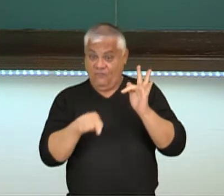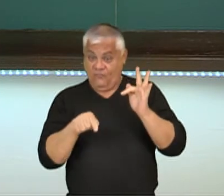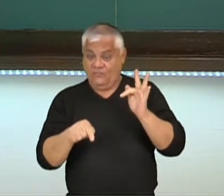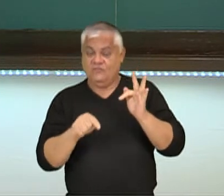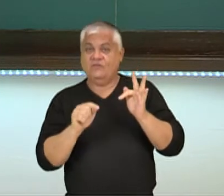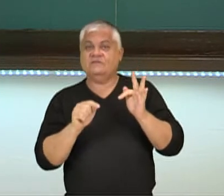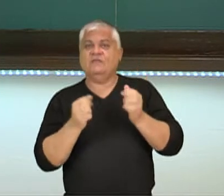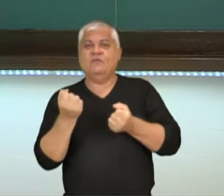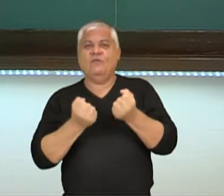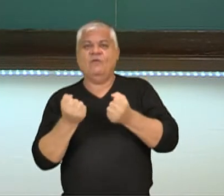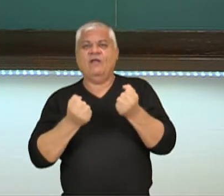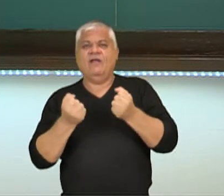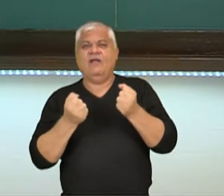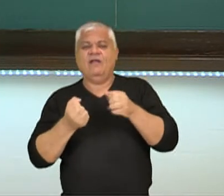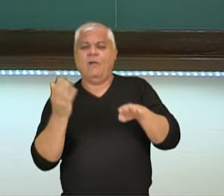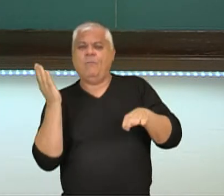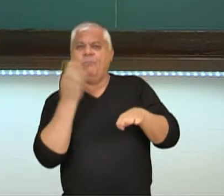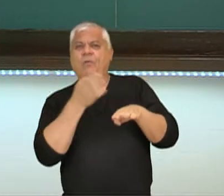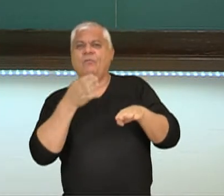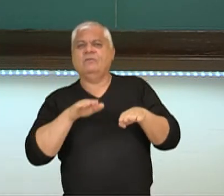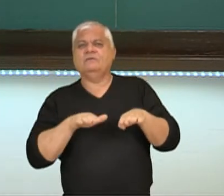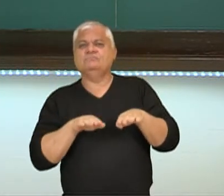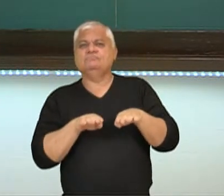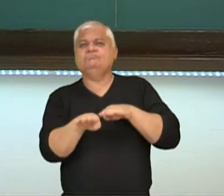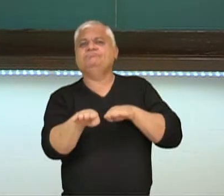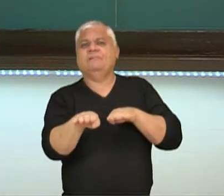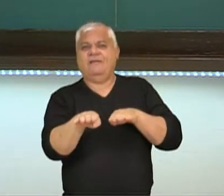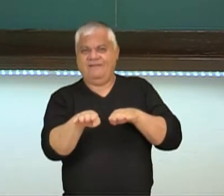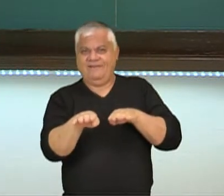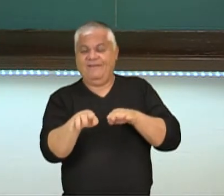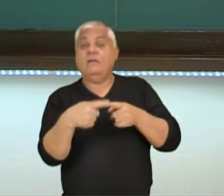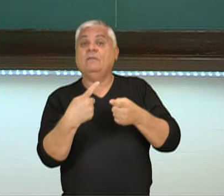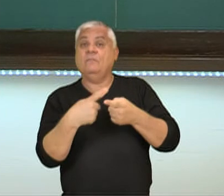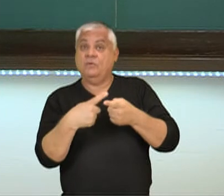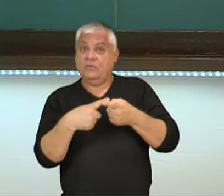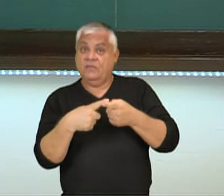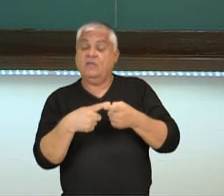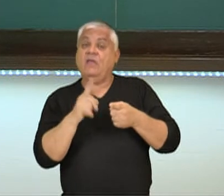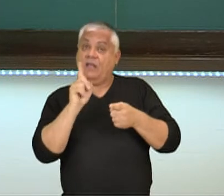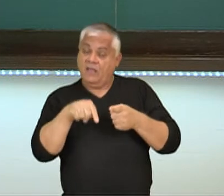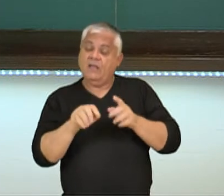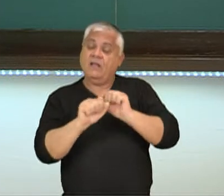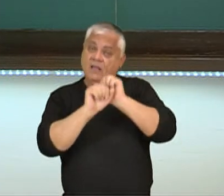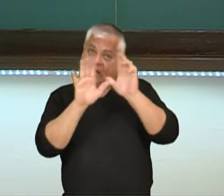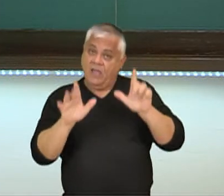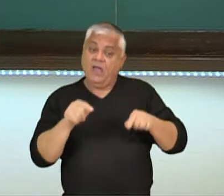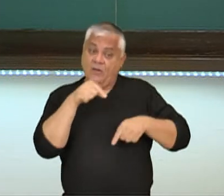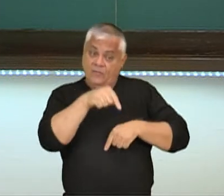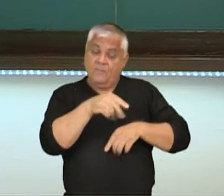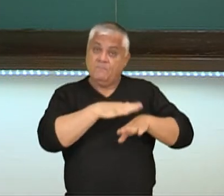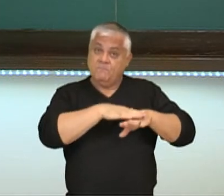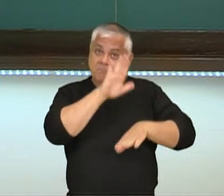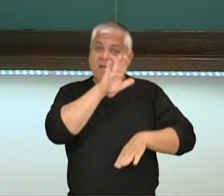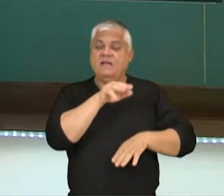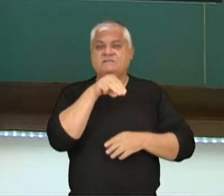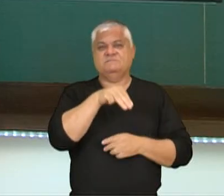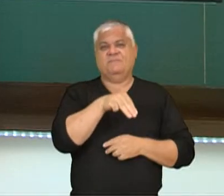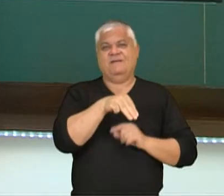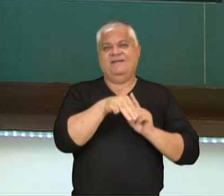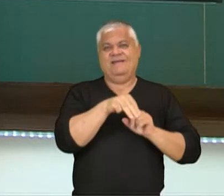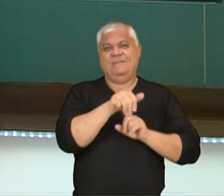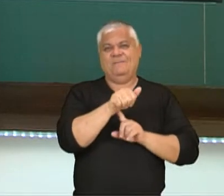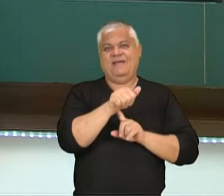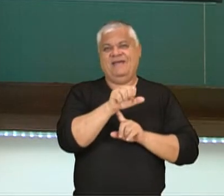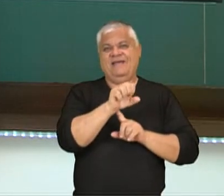fazer nem se compara com a força que o caminhão tem que fazer. Porque, obviamente, o caminhão tem grande massa. Pessoal,